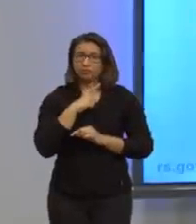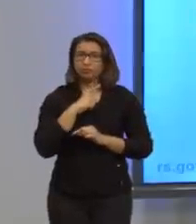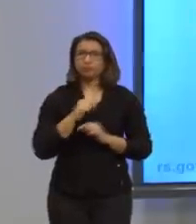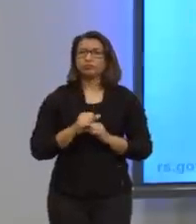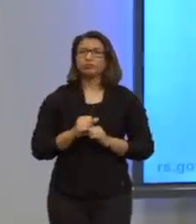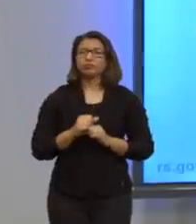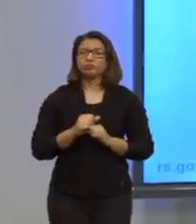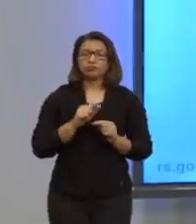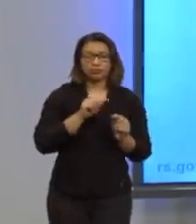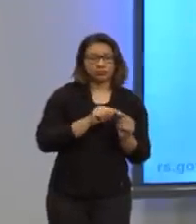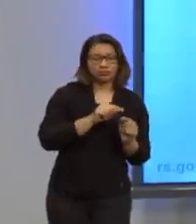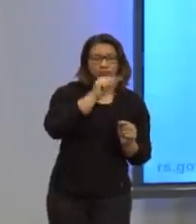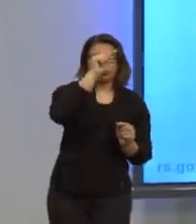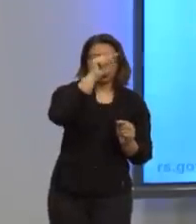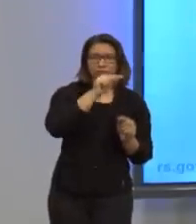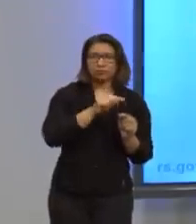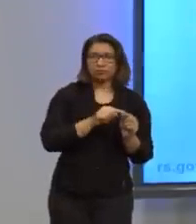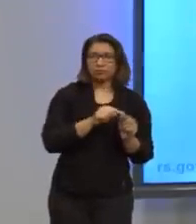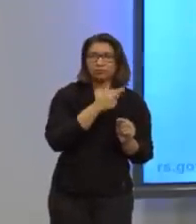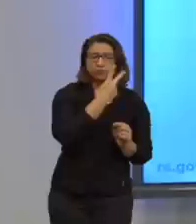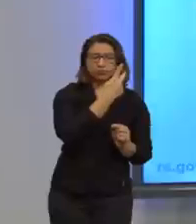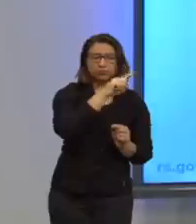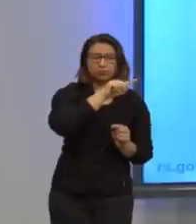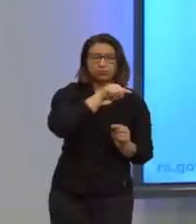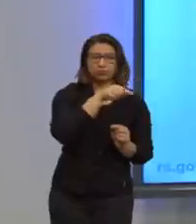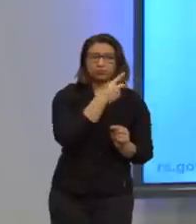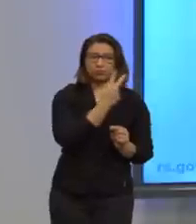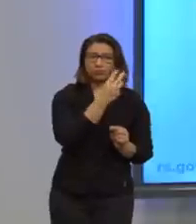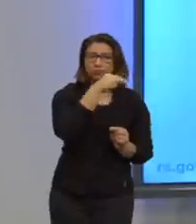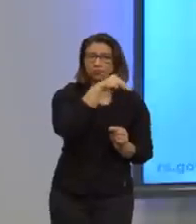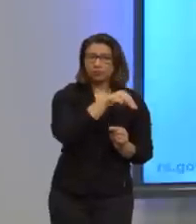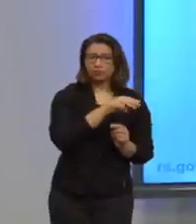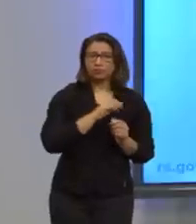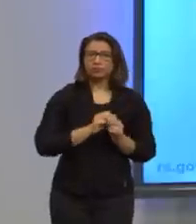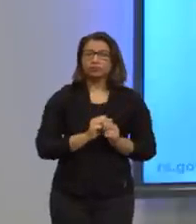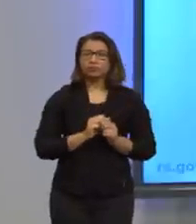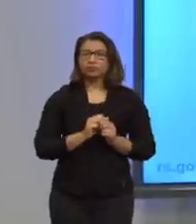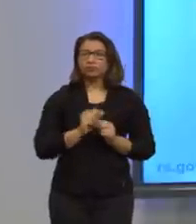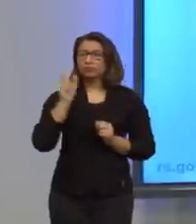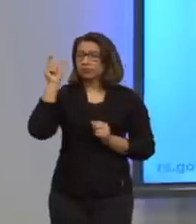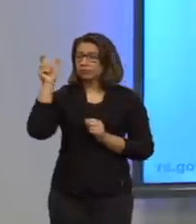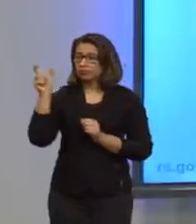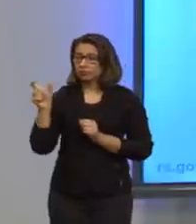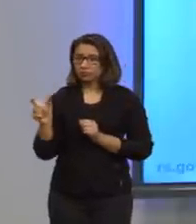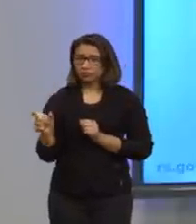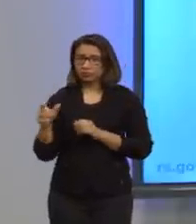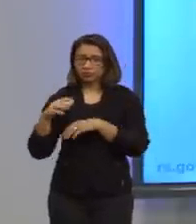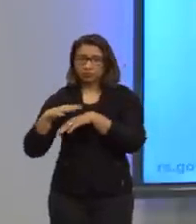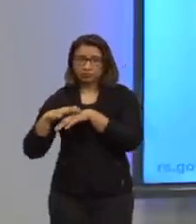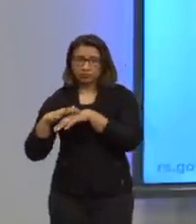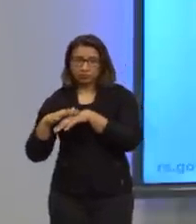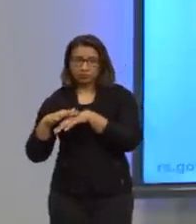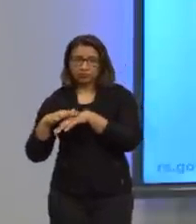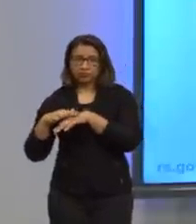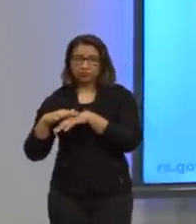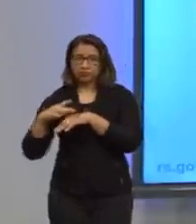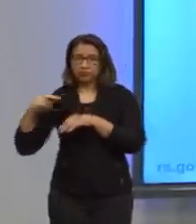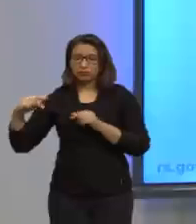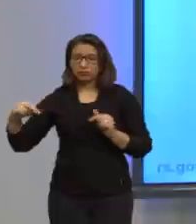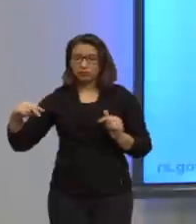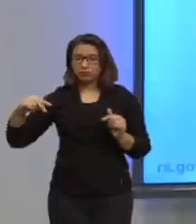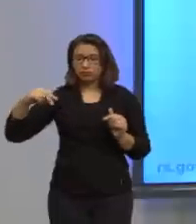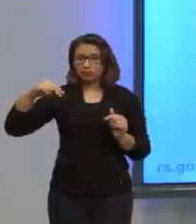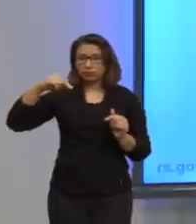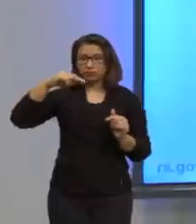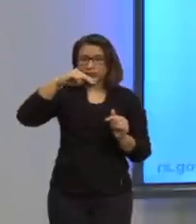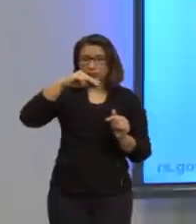uma altura de 2,2 metros. Um paciente, ao caminhar sobre a rampa, percebe